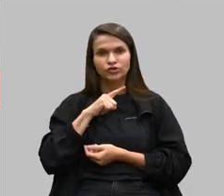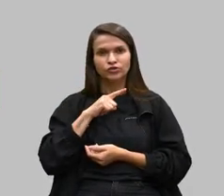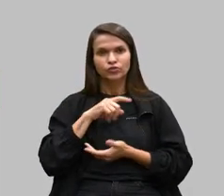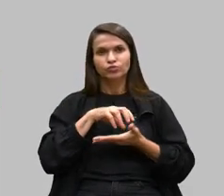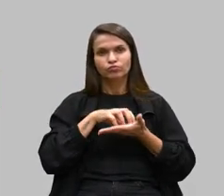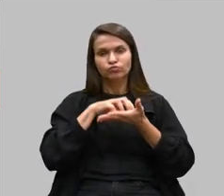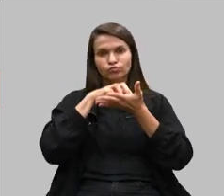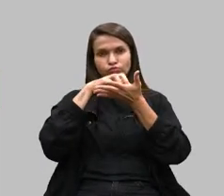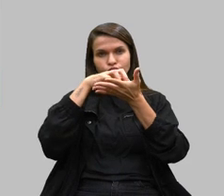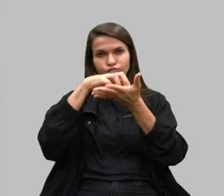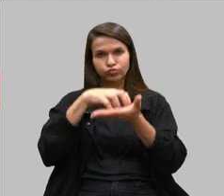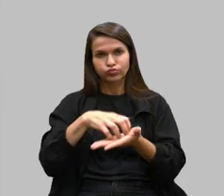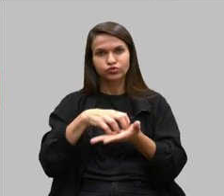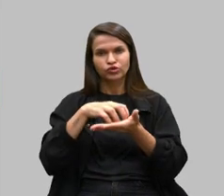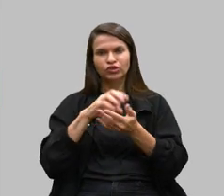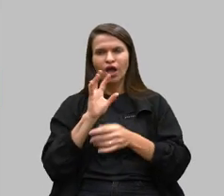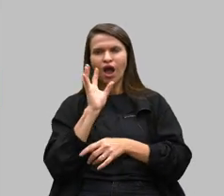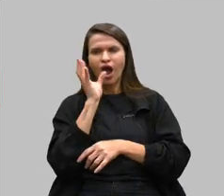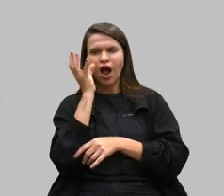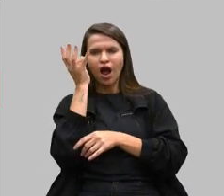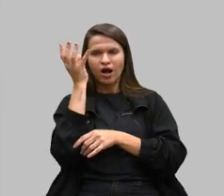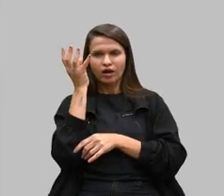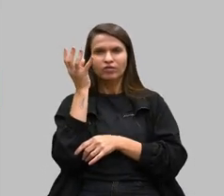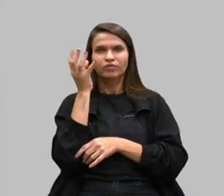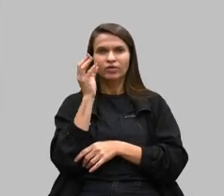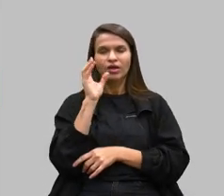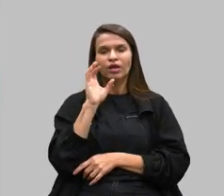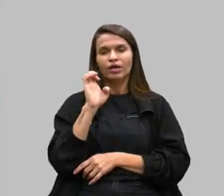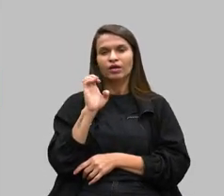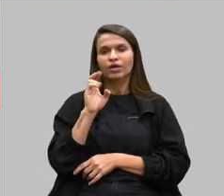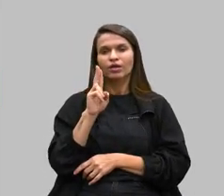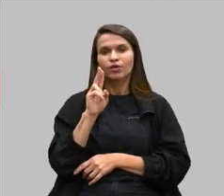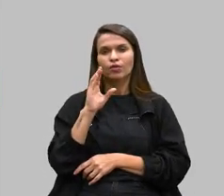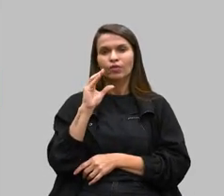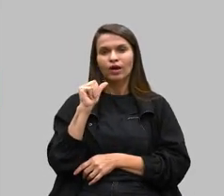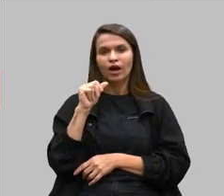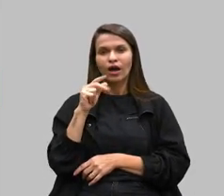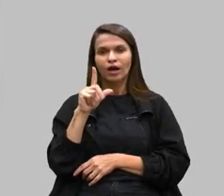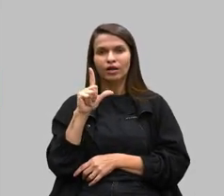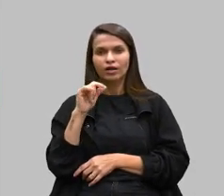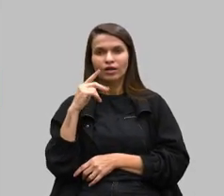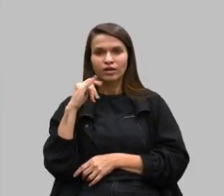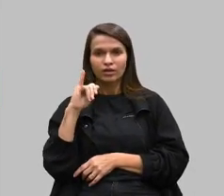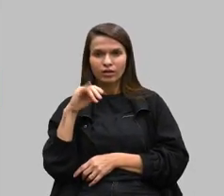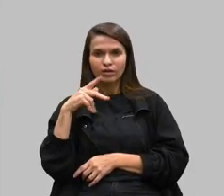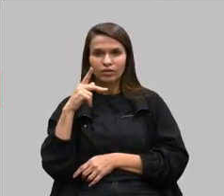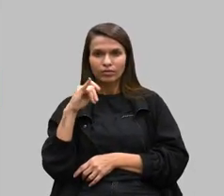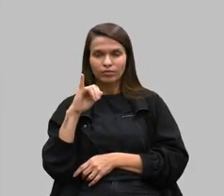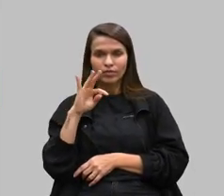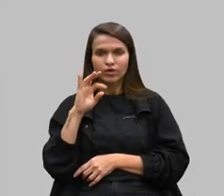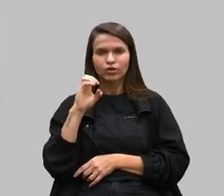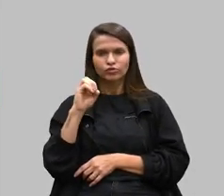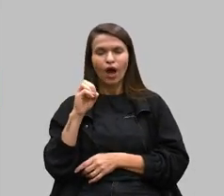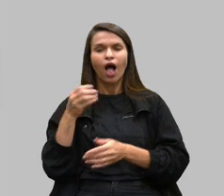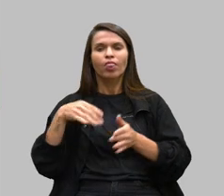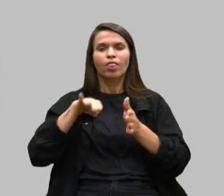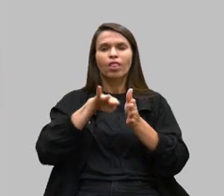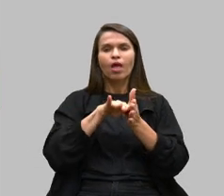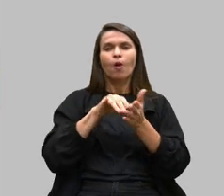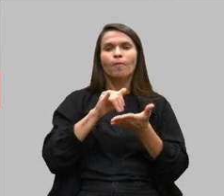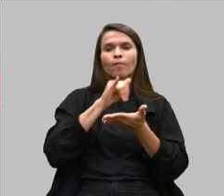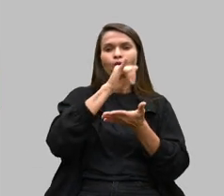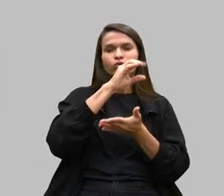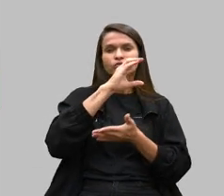eucaliptos de celulose e era feito por cabotagem de Caravelas até o porto céu em